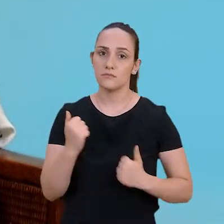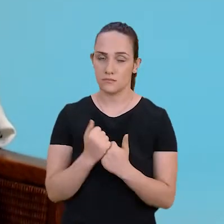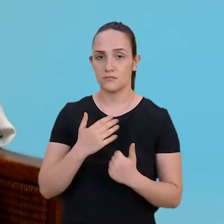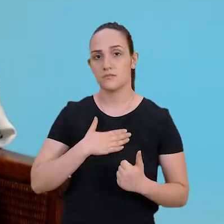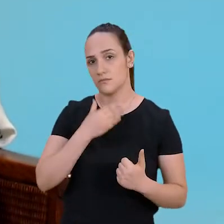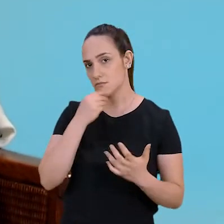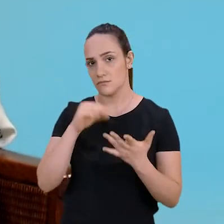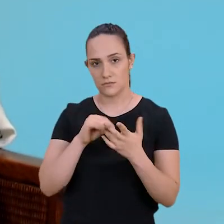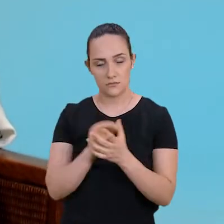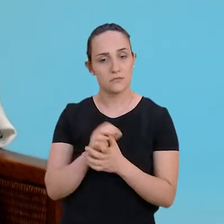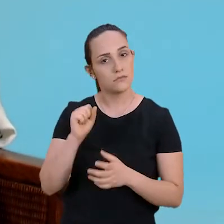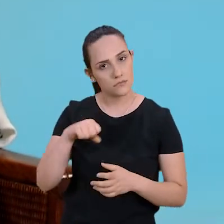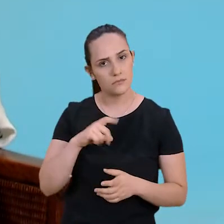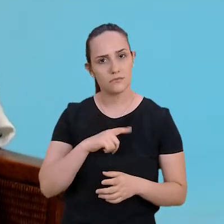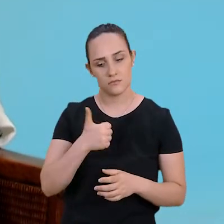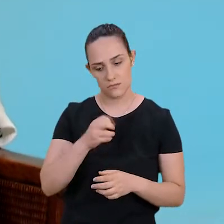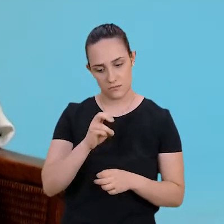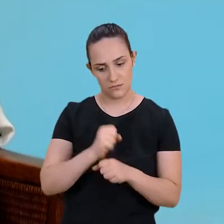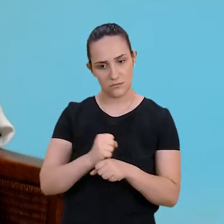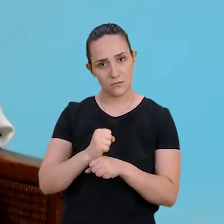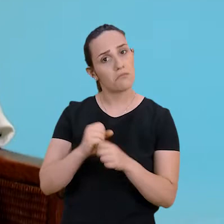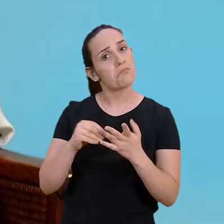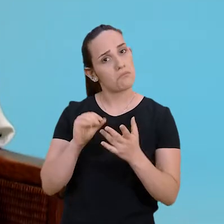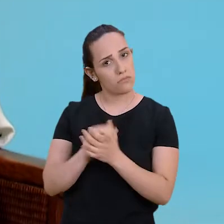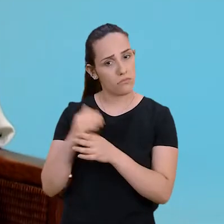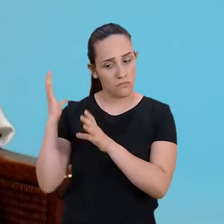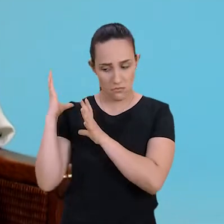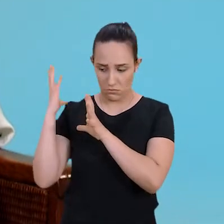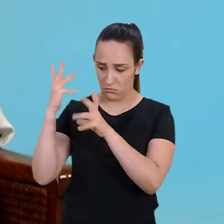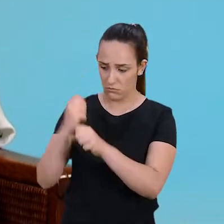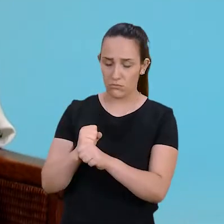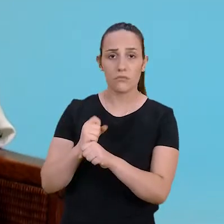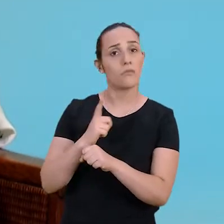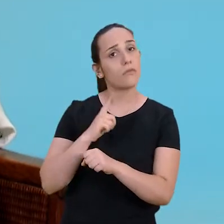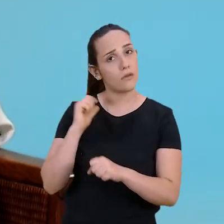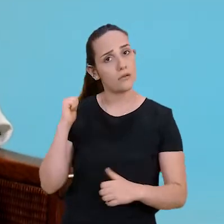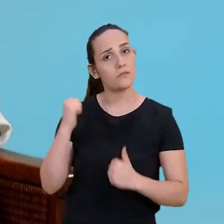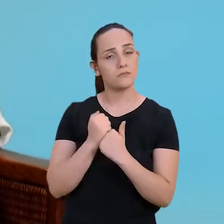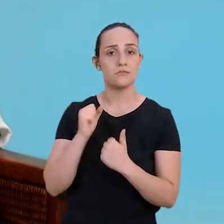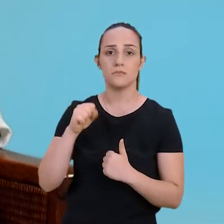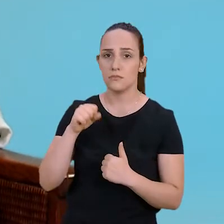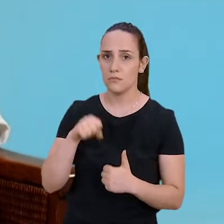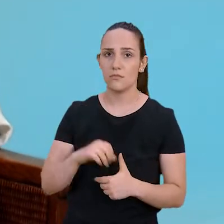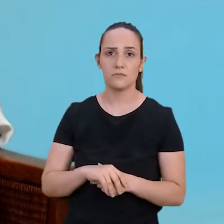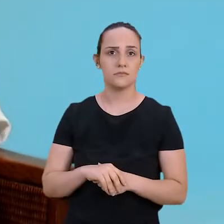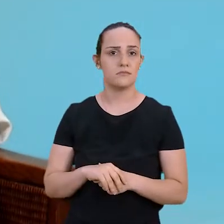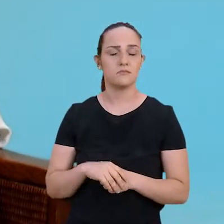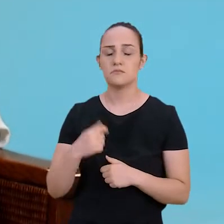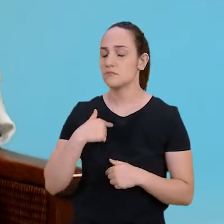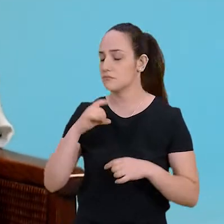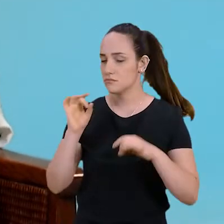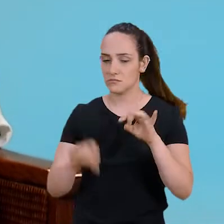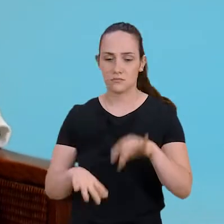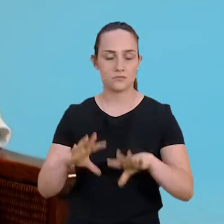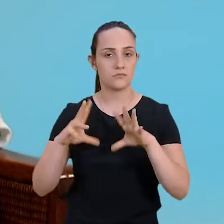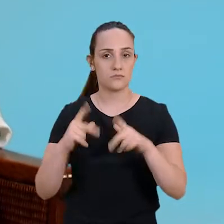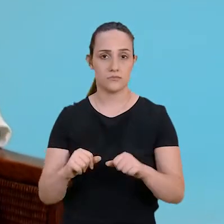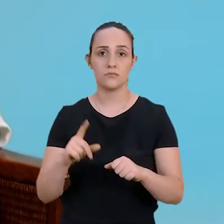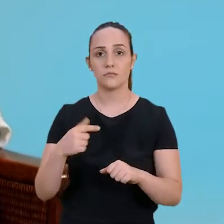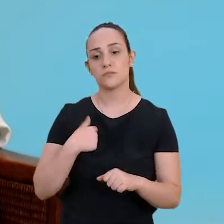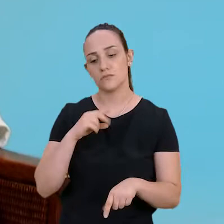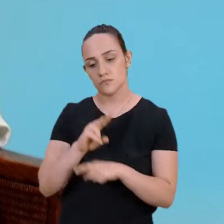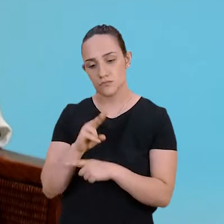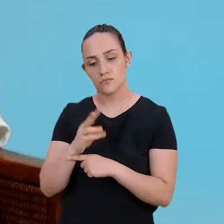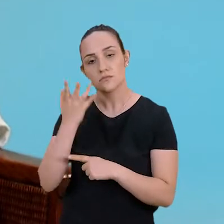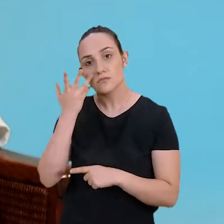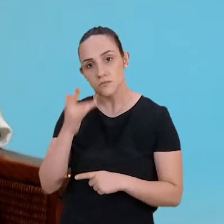gente são casados já há 15 anos. Ele me apoiou em sair de tudo, deixar tudo para cuidar só das crianças,